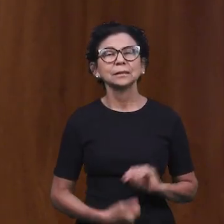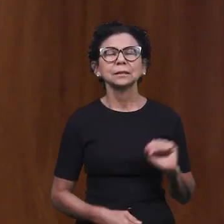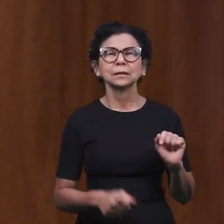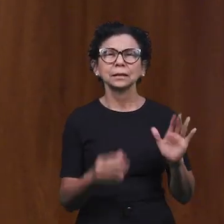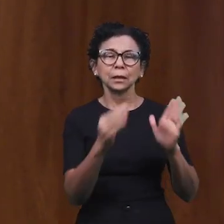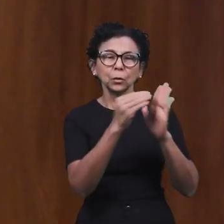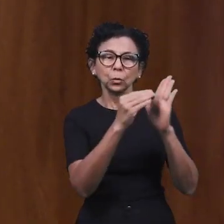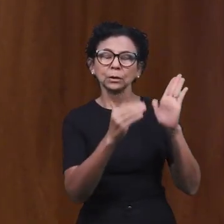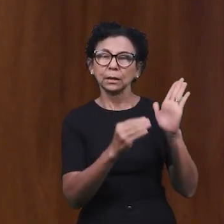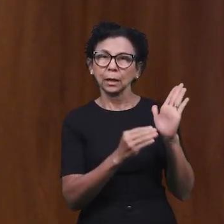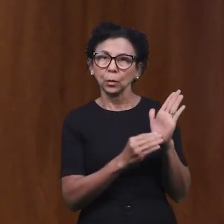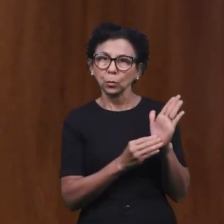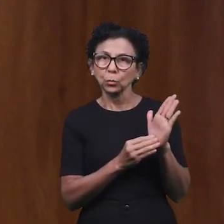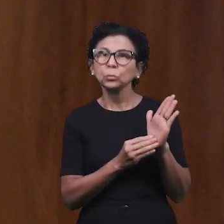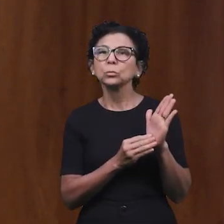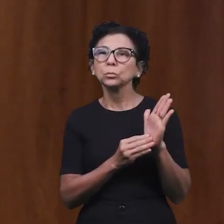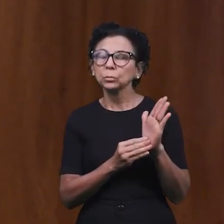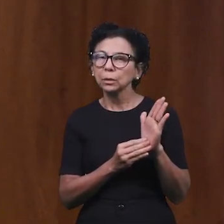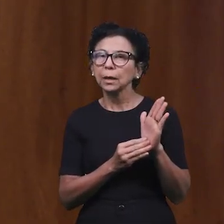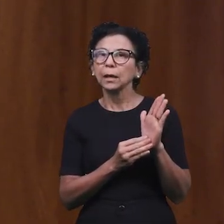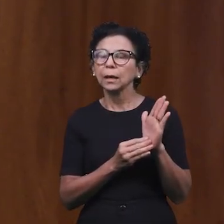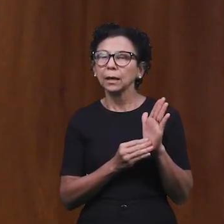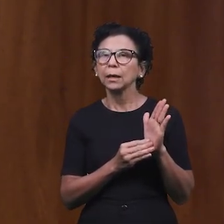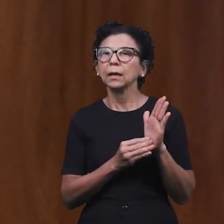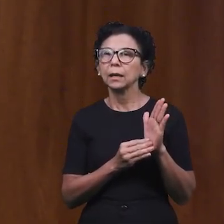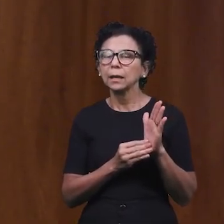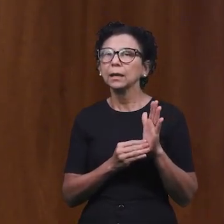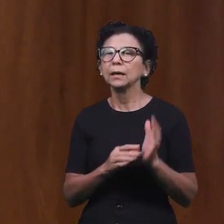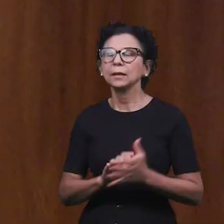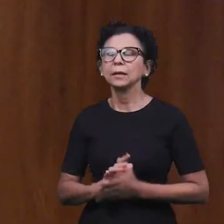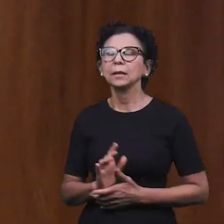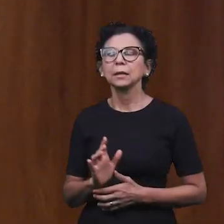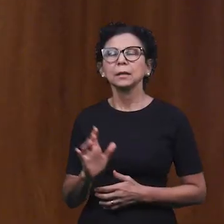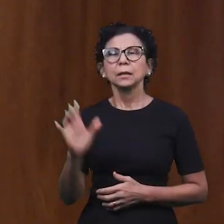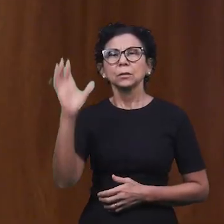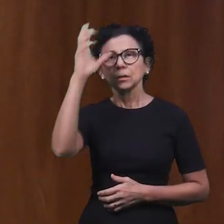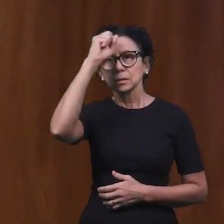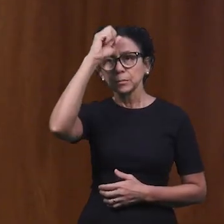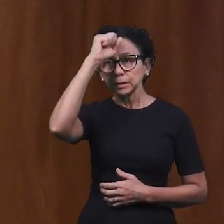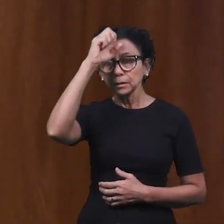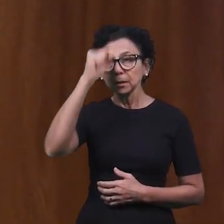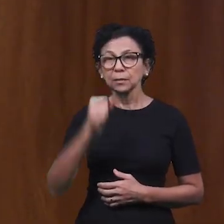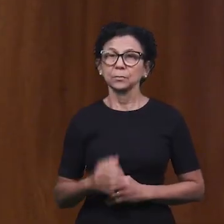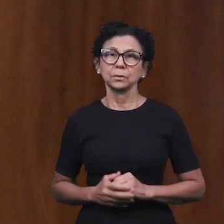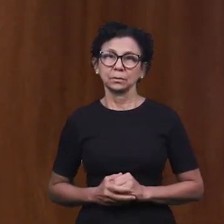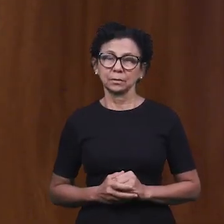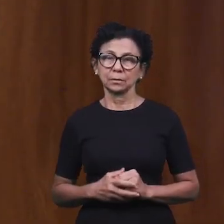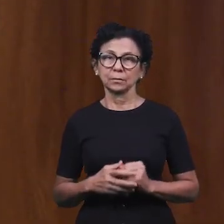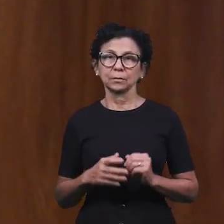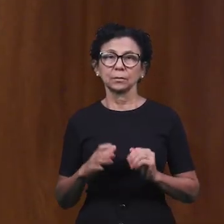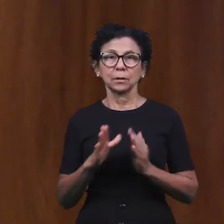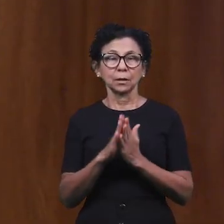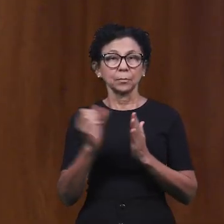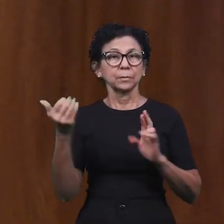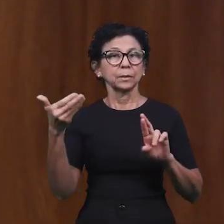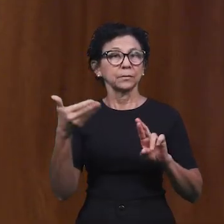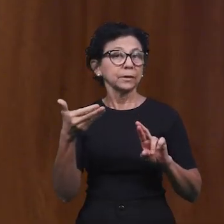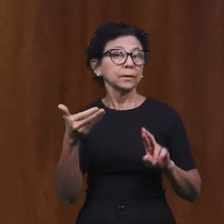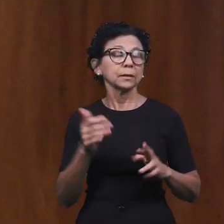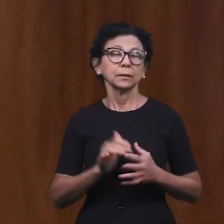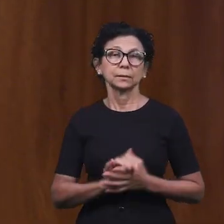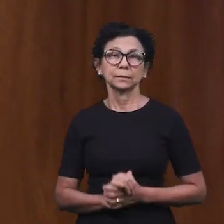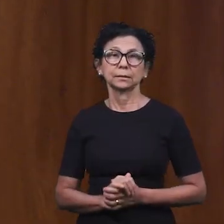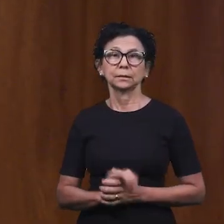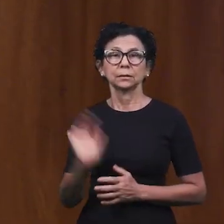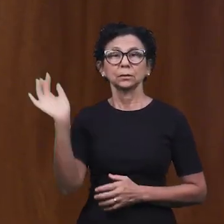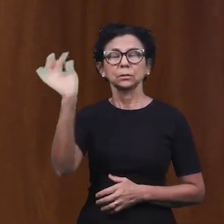tido um aprendizado que o Senhor, através da sua palavra, nos deixou. E o Espírito Santo trabalha nas